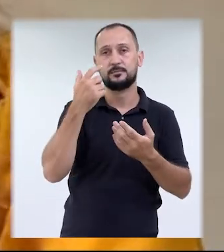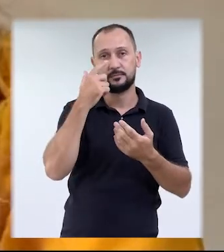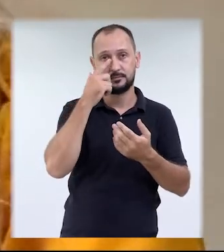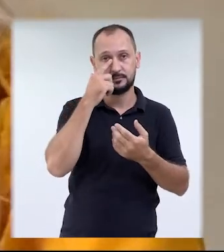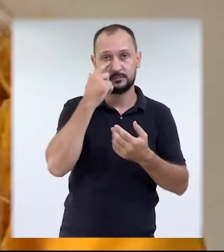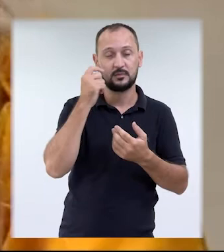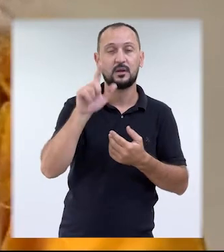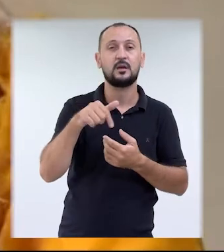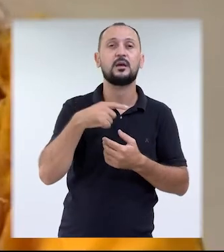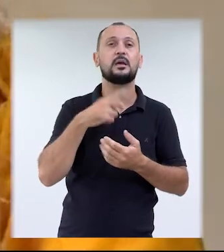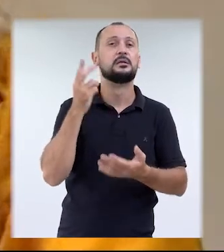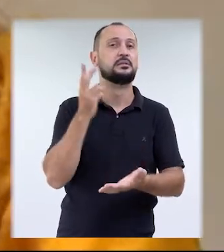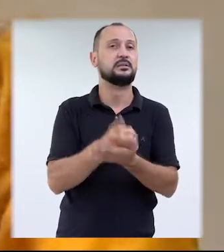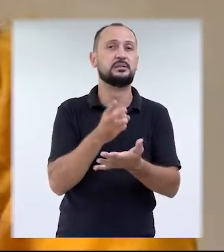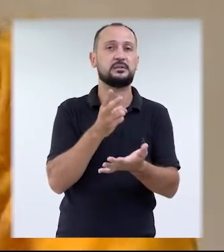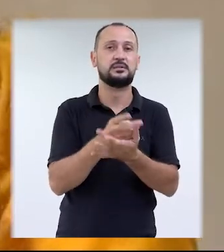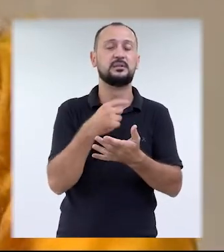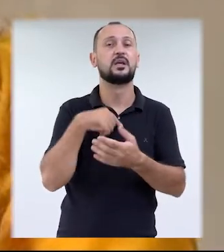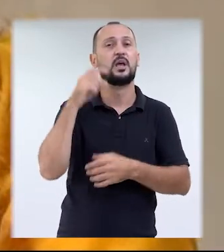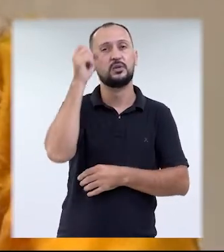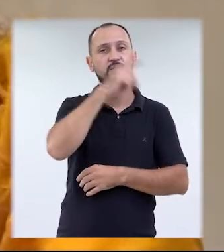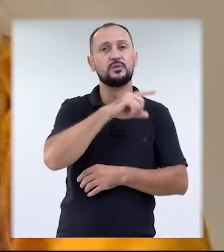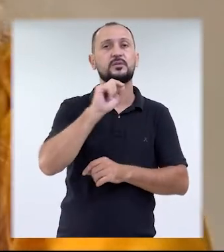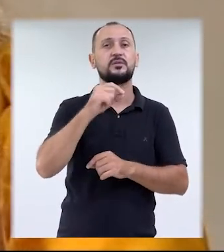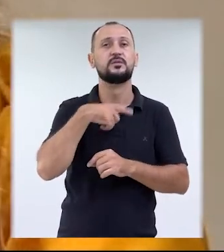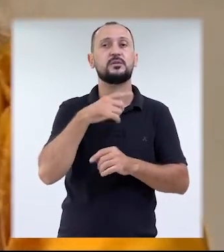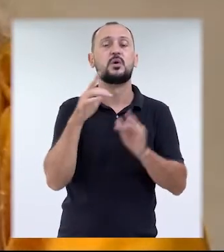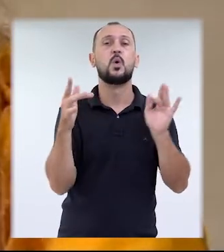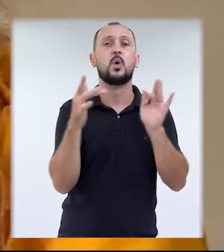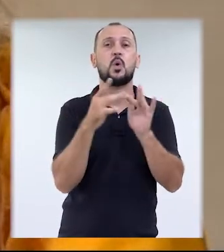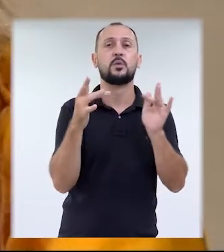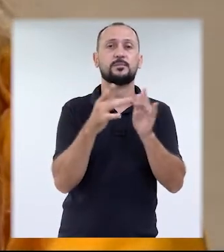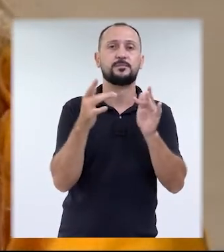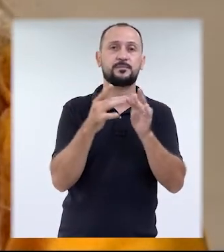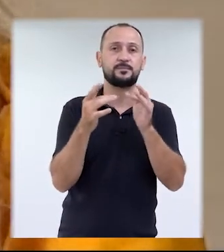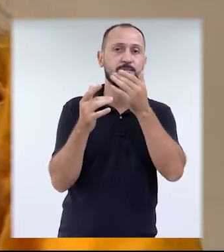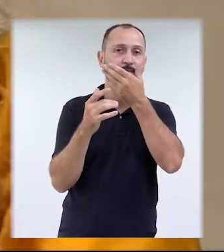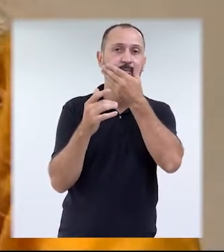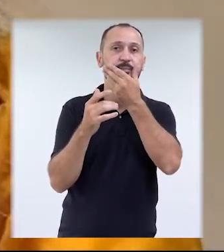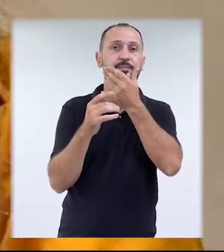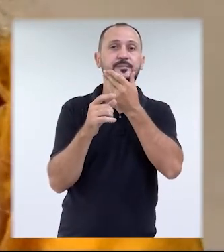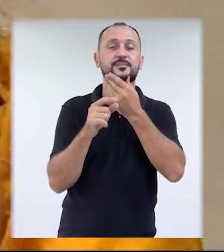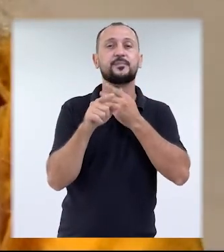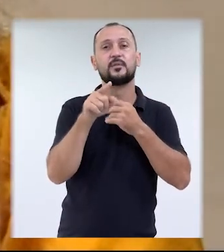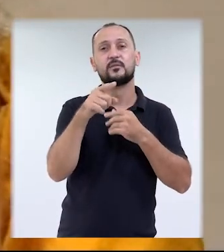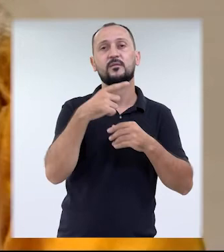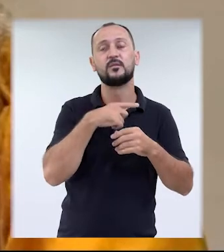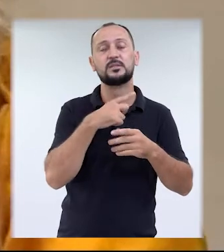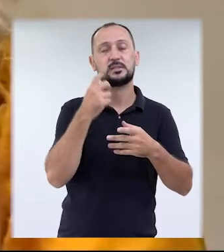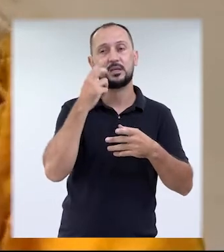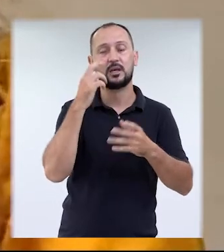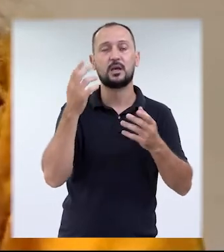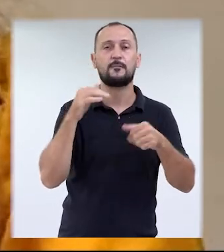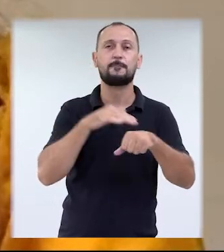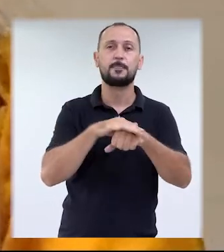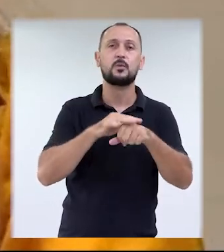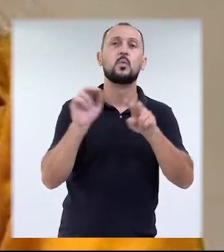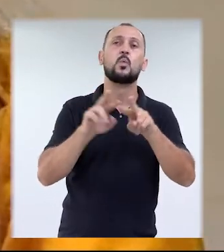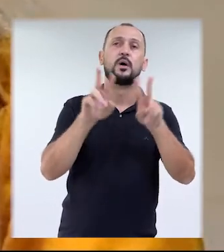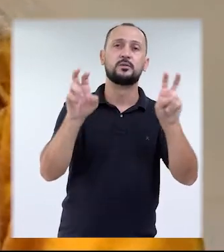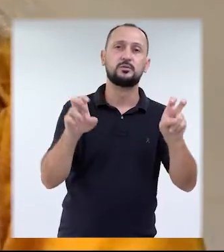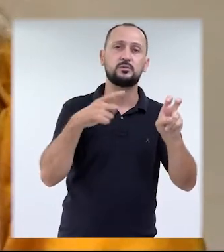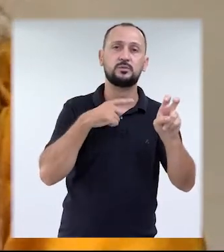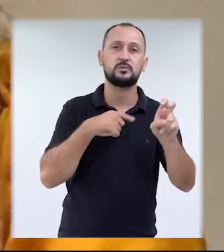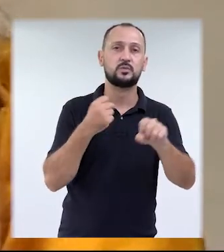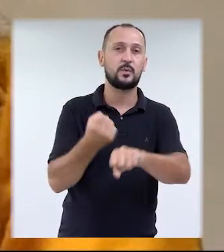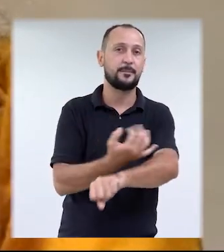uma inquietação constante, assim, e é muito difícil você ter uma aproximação, você tocar ali no